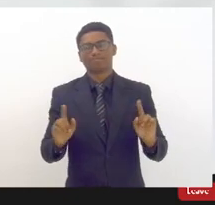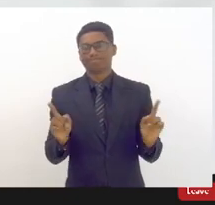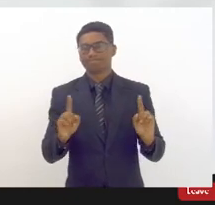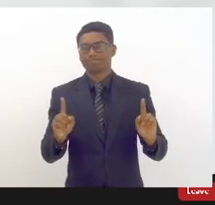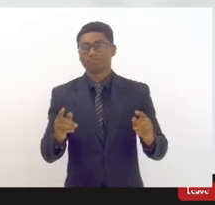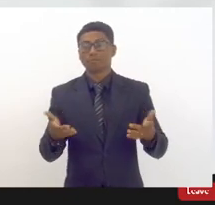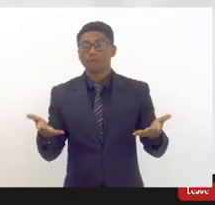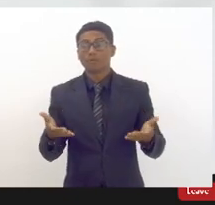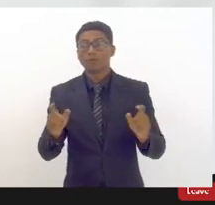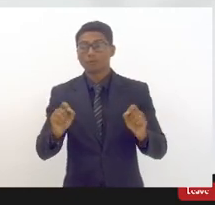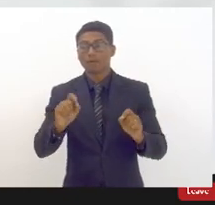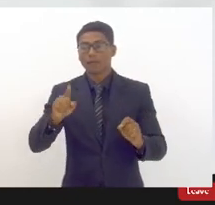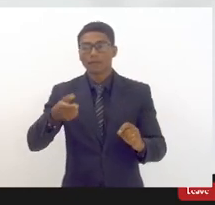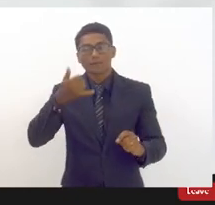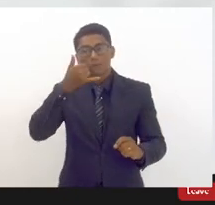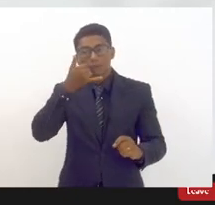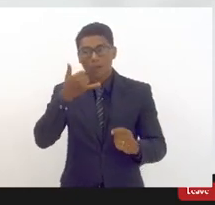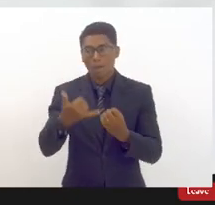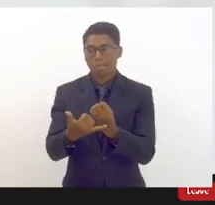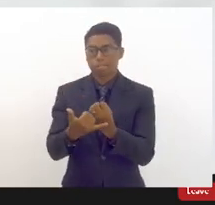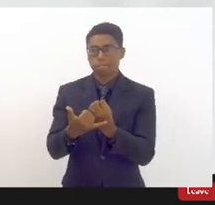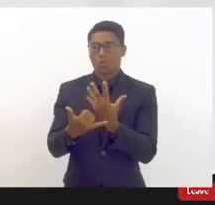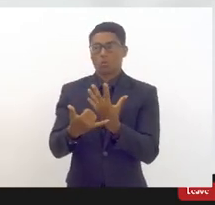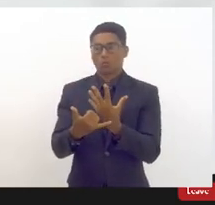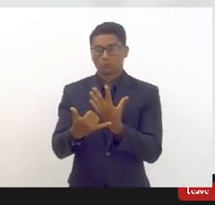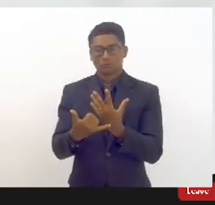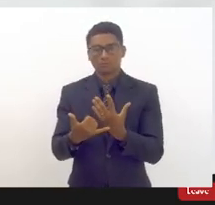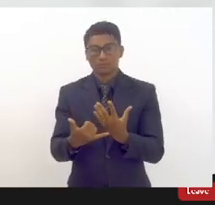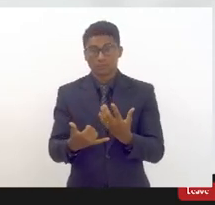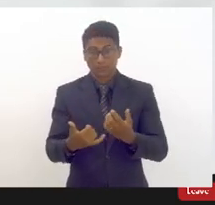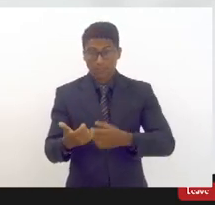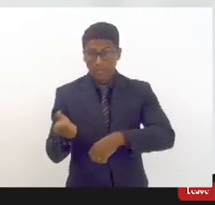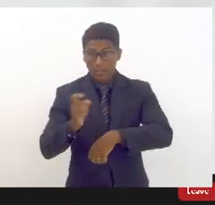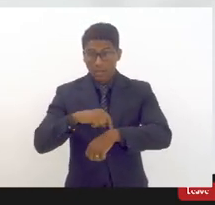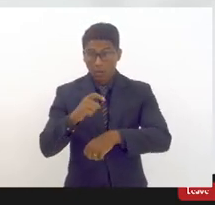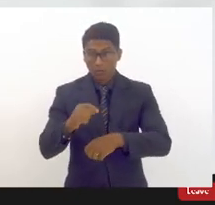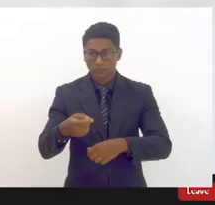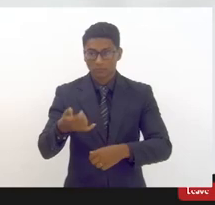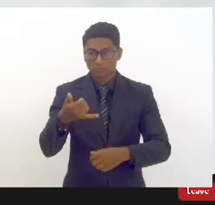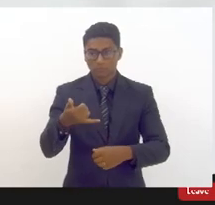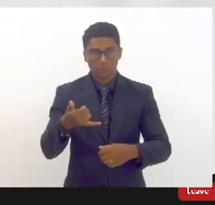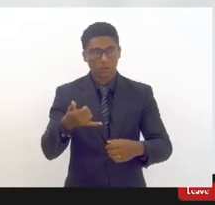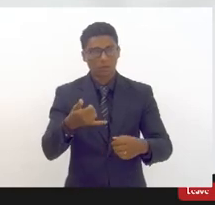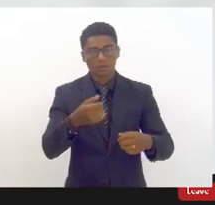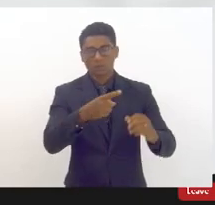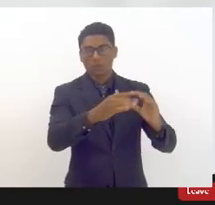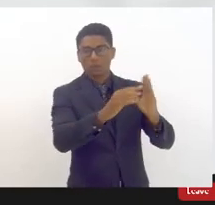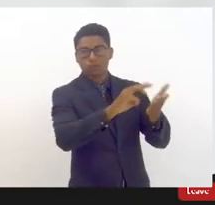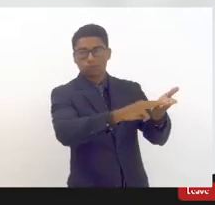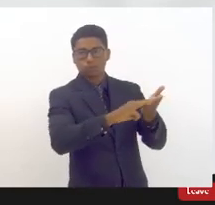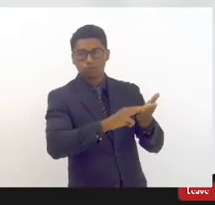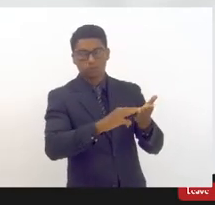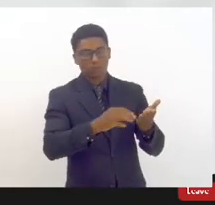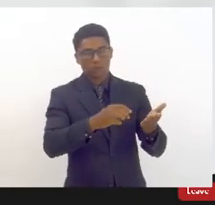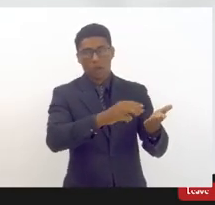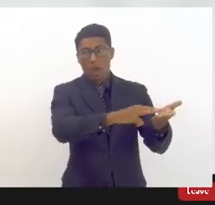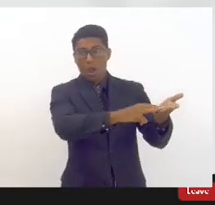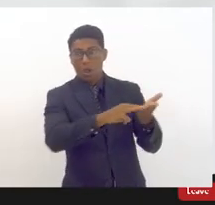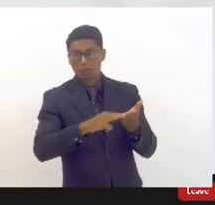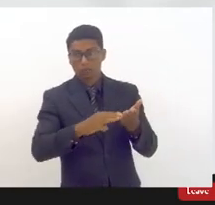vai virar um pop-up no celular. Então, na hora que essa mensagem chegar, ele vai abrir na tela do aparelho, no